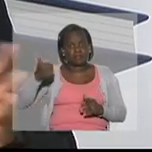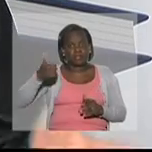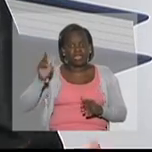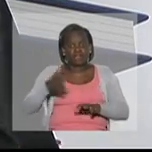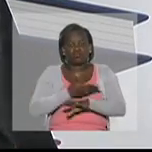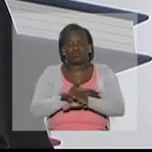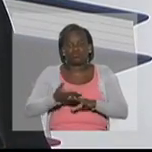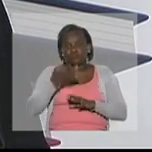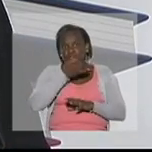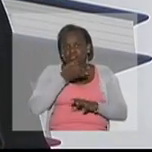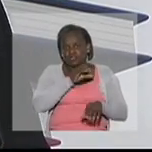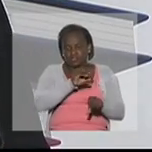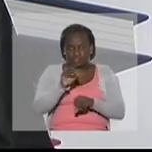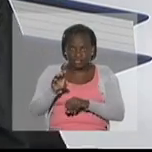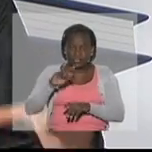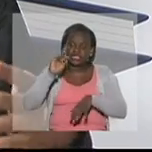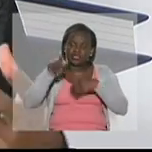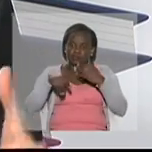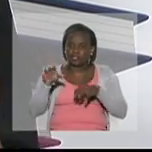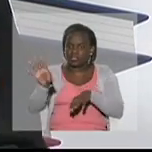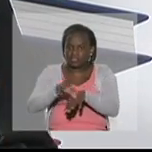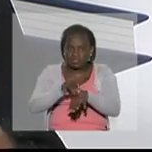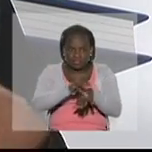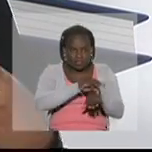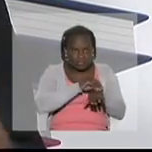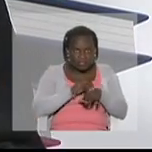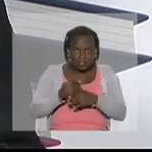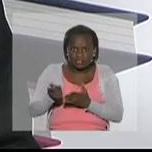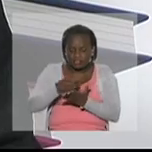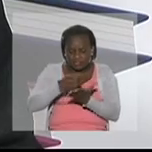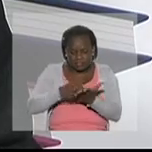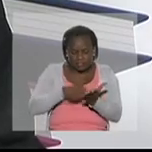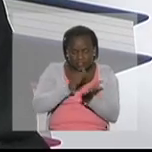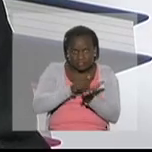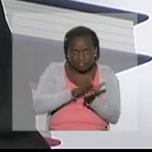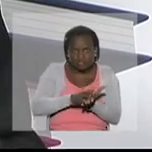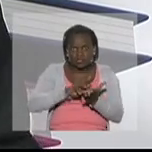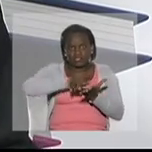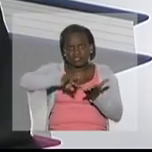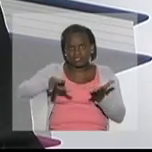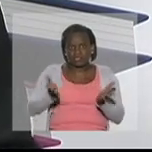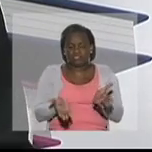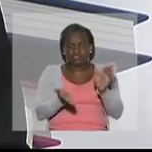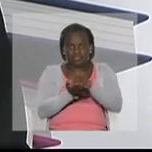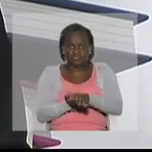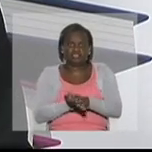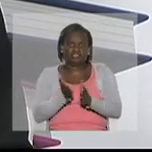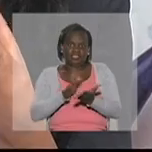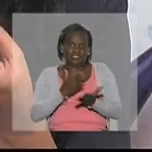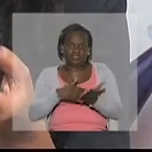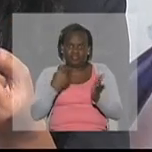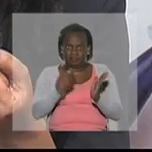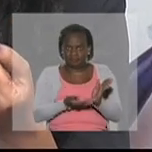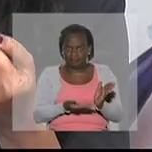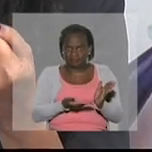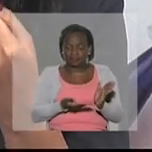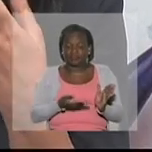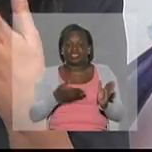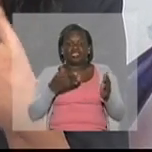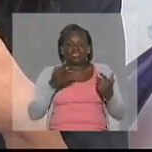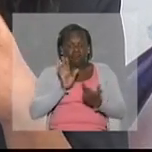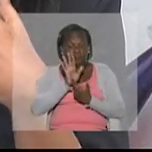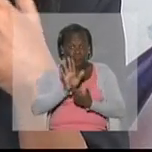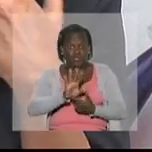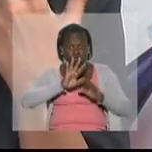existem primeiro na tradição oral, né? Depois que ele recolhe, faz uma coleta delas e traz para um livro. Mas... E o que é interessante, assim,